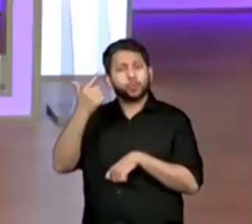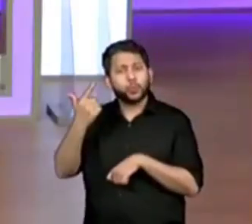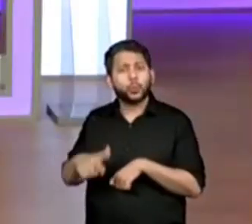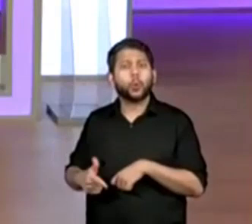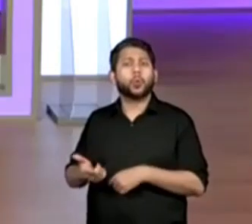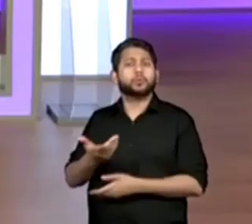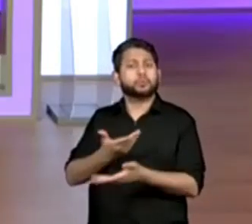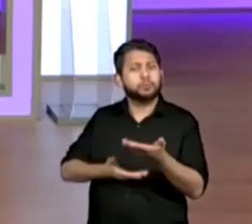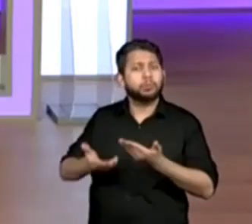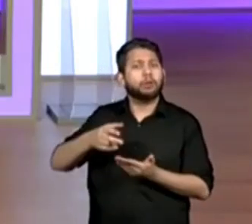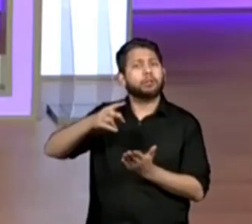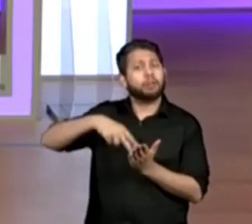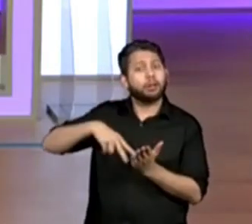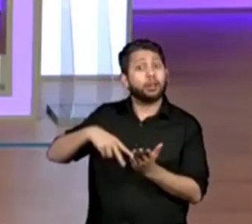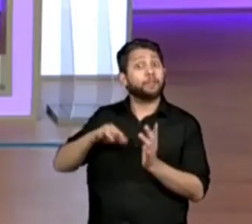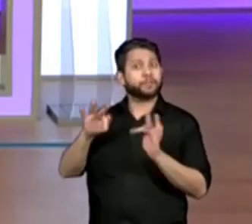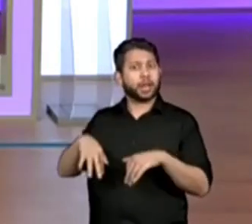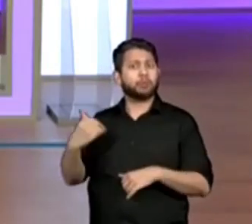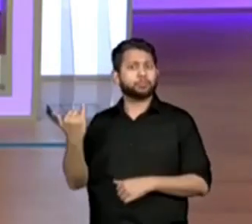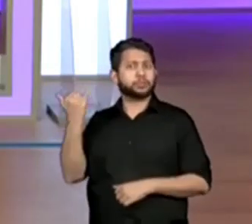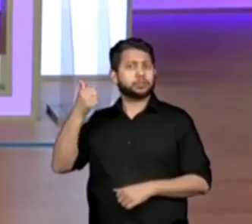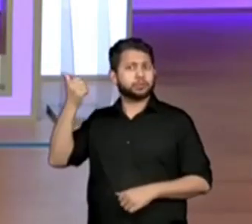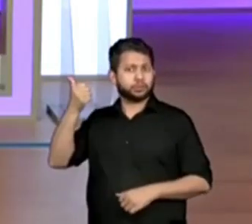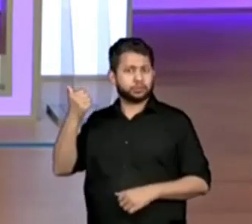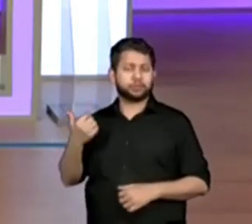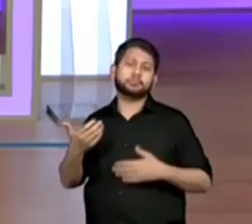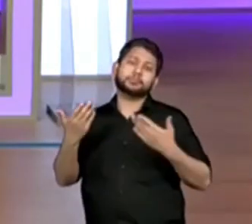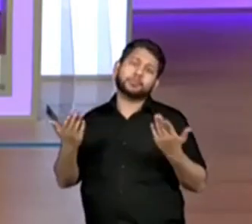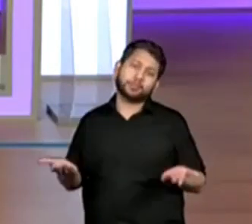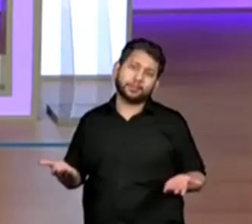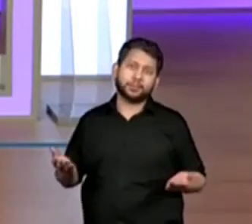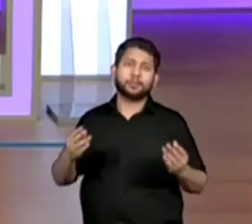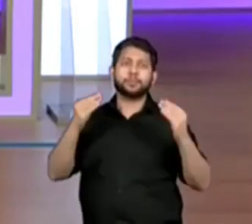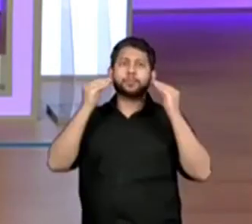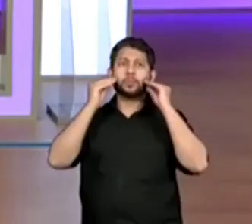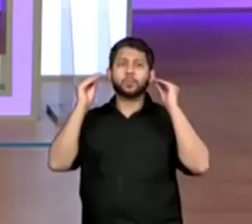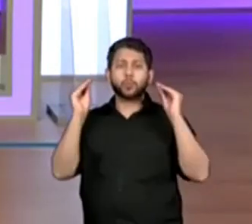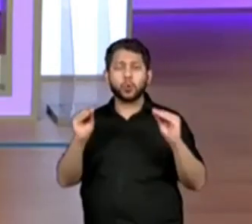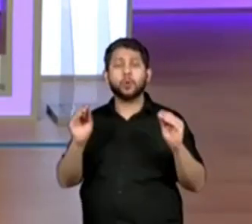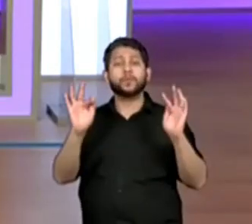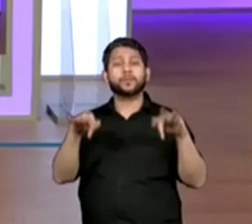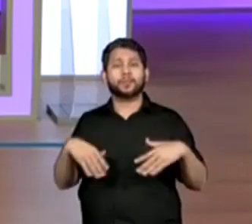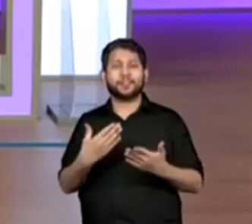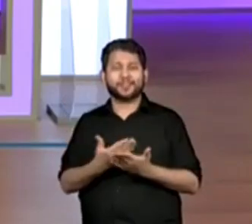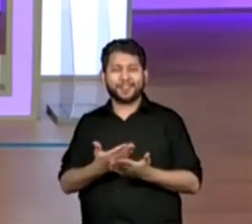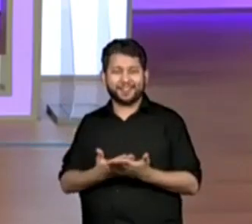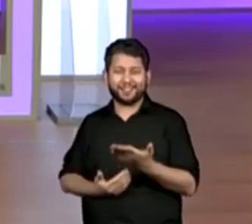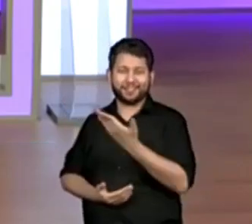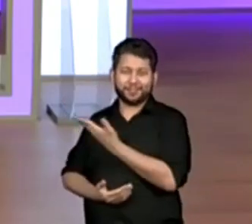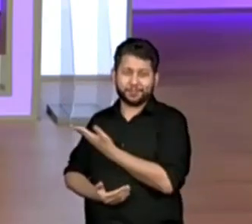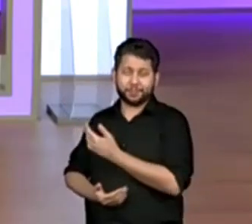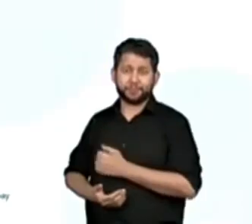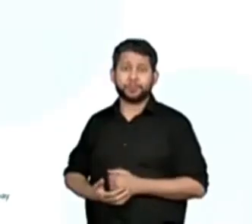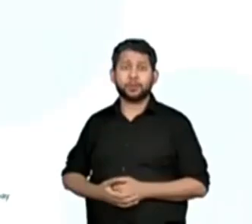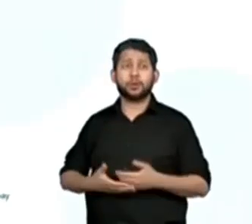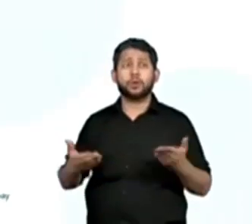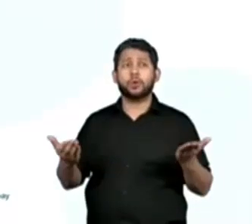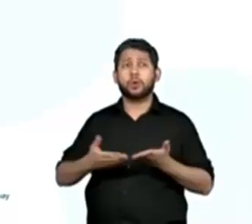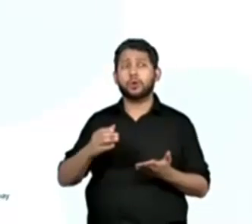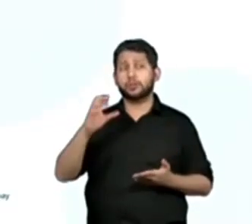galerinha retome esse final, que é importante. Agora sim eu posso, com a tela de encerramento. Para